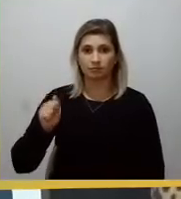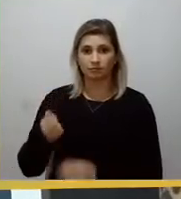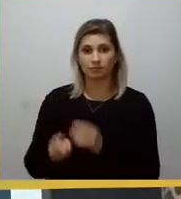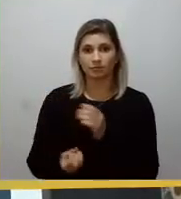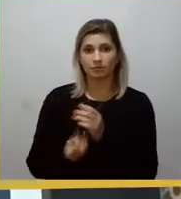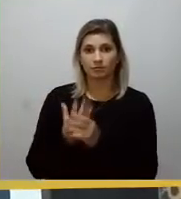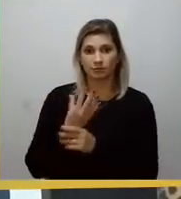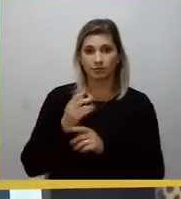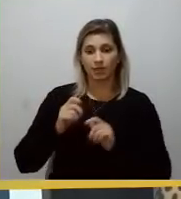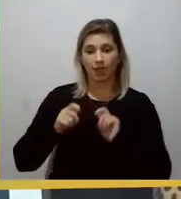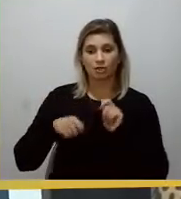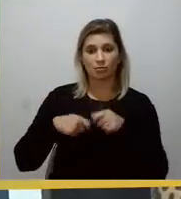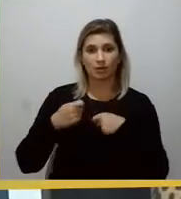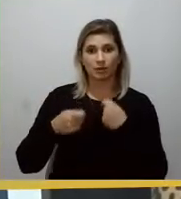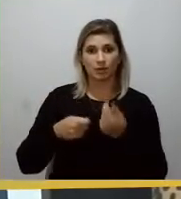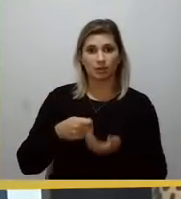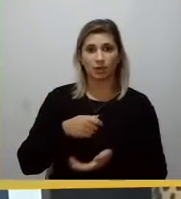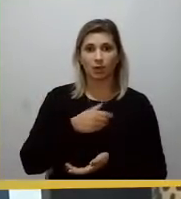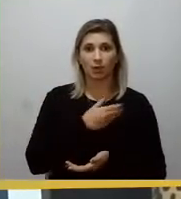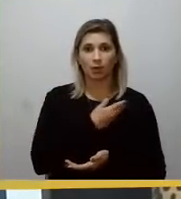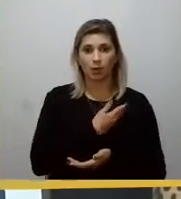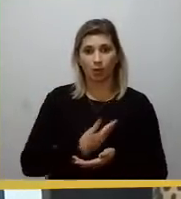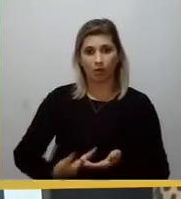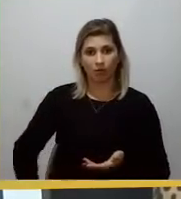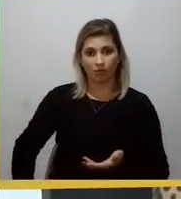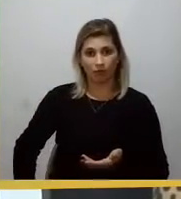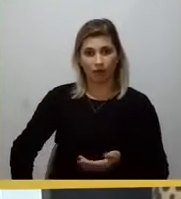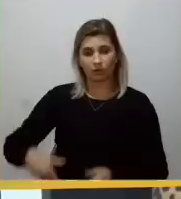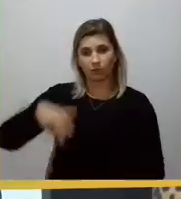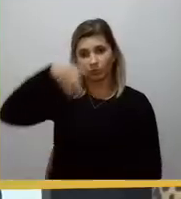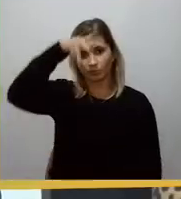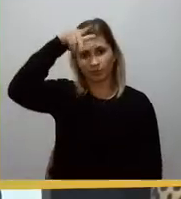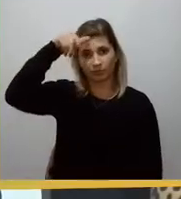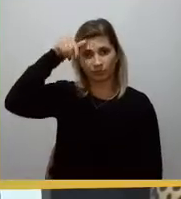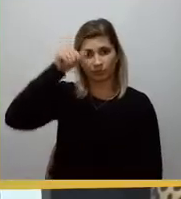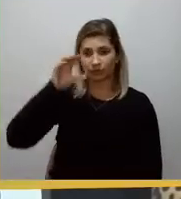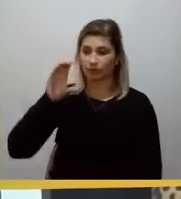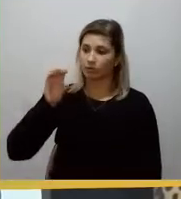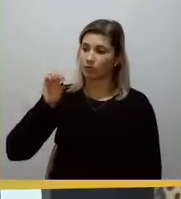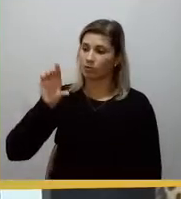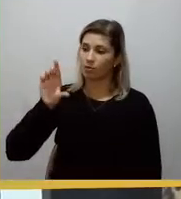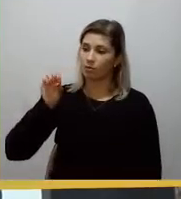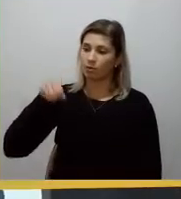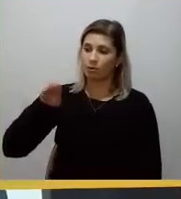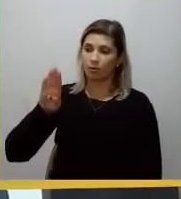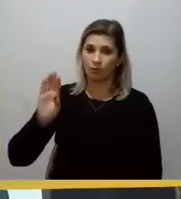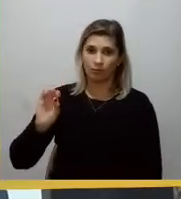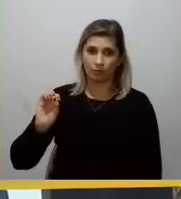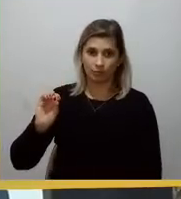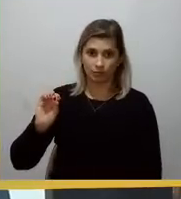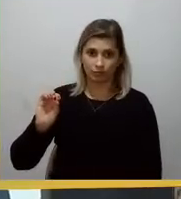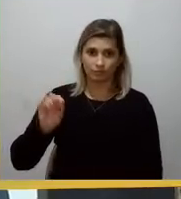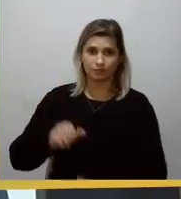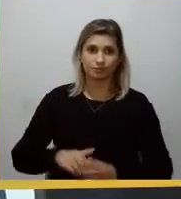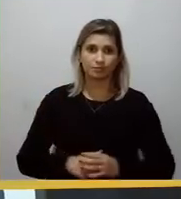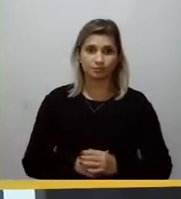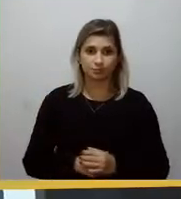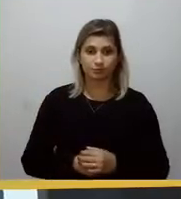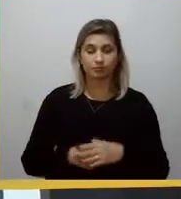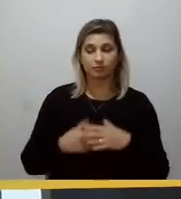administração do prefeito Raimundo Colombo e, como houve essa